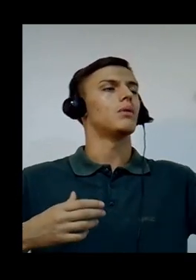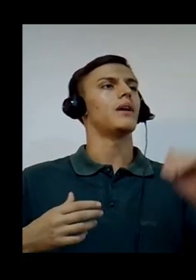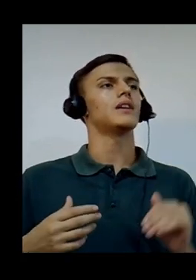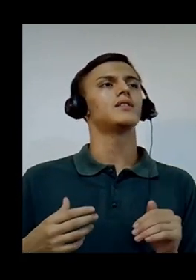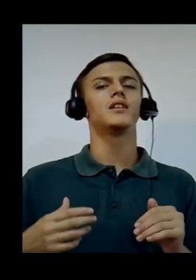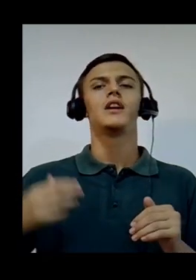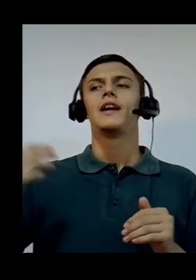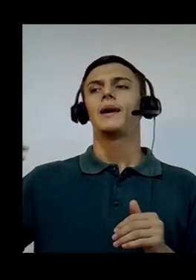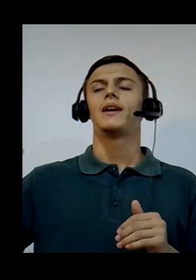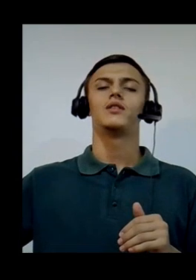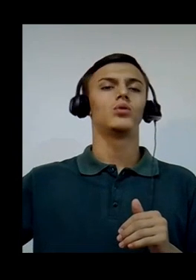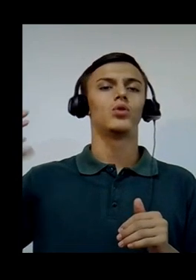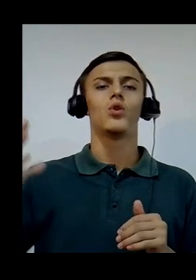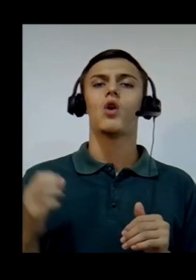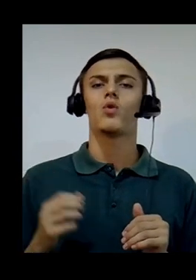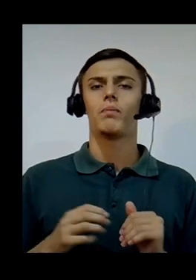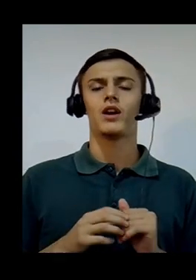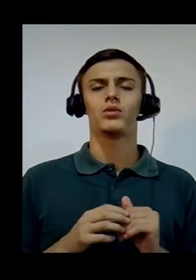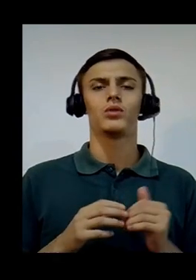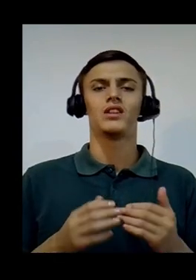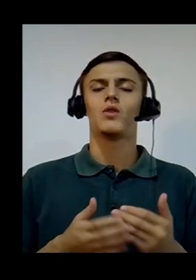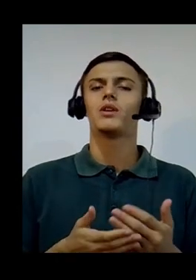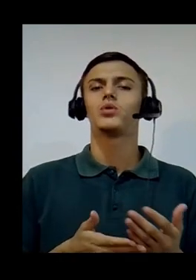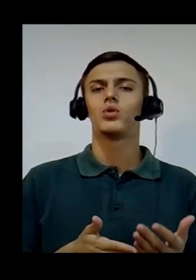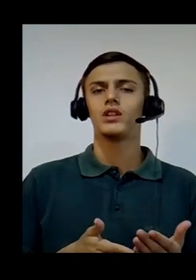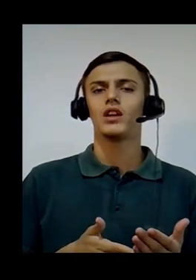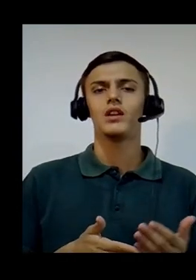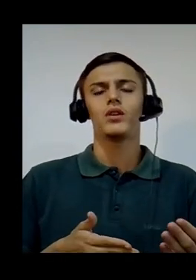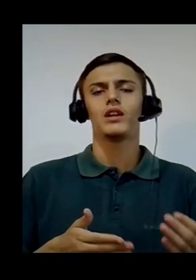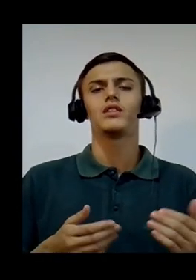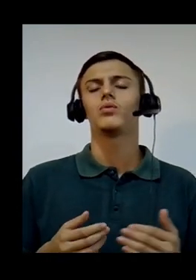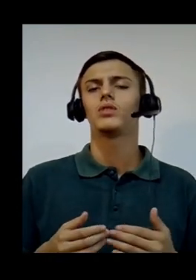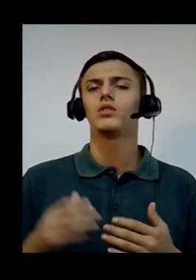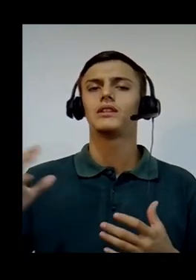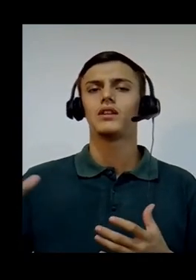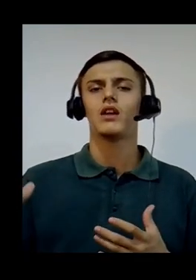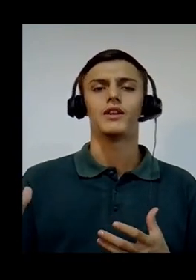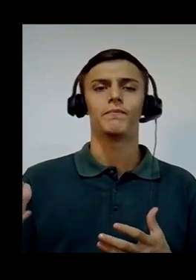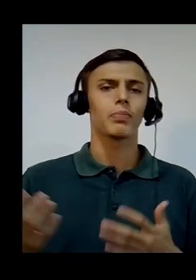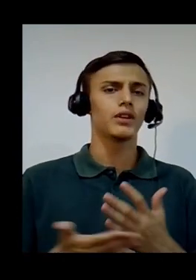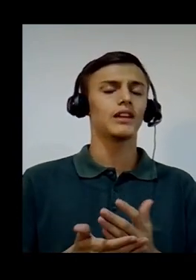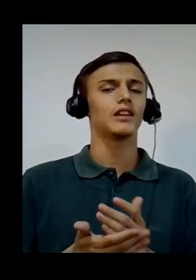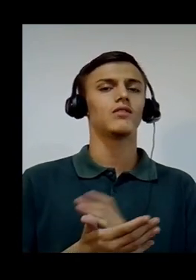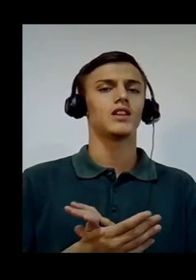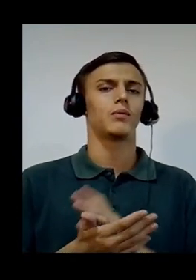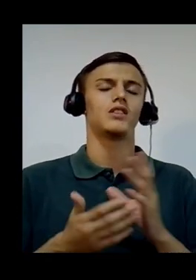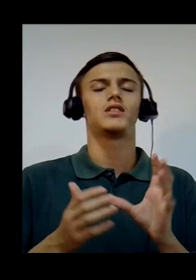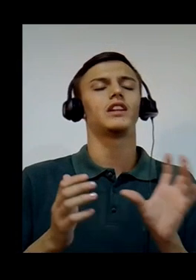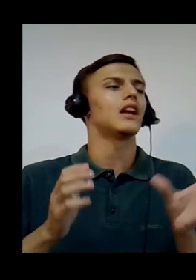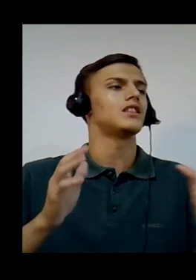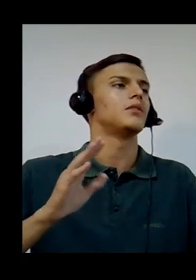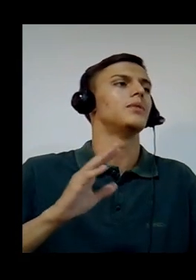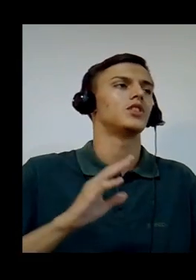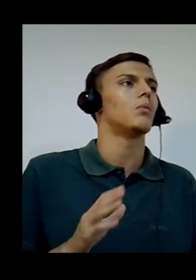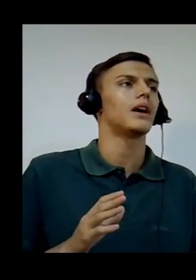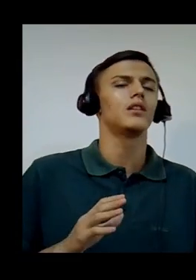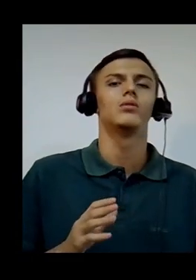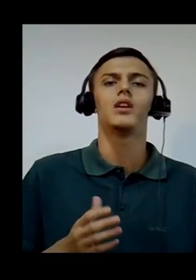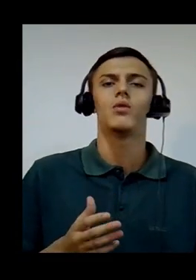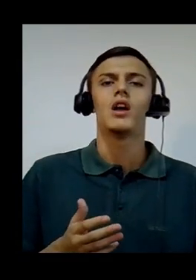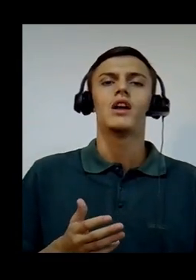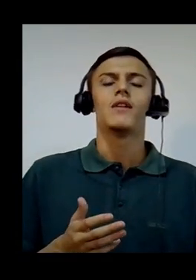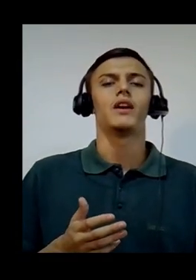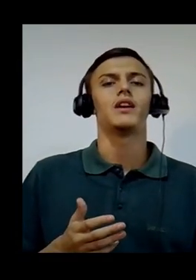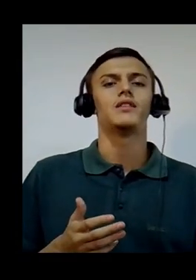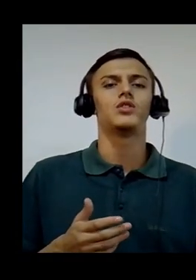Então, caiu uma peça, estourou algo perto e não machucou ninguém, porém teve um dano material ali. Por que tem que avisar? Porque a gente tem que ir lá e simplesmente arrumar